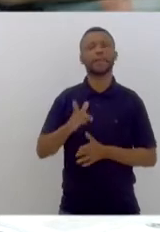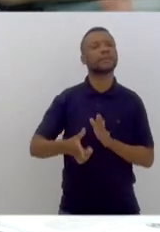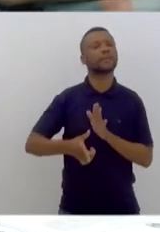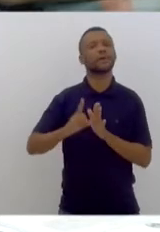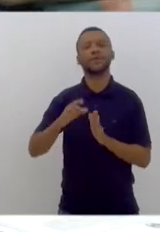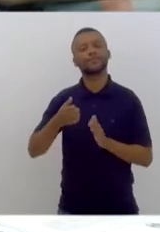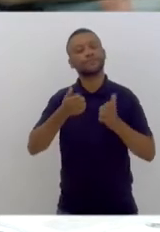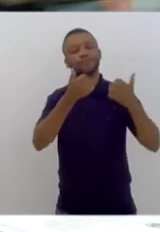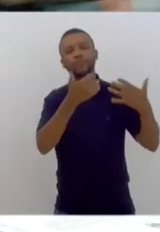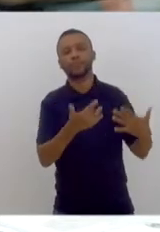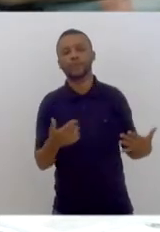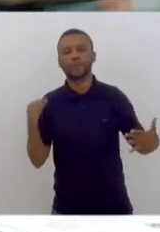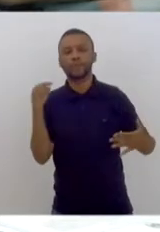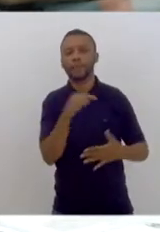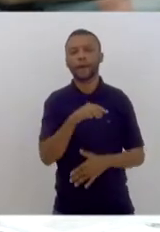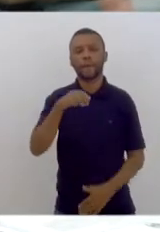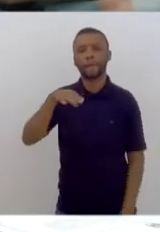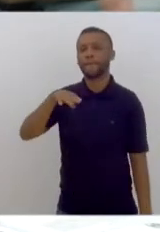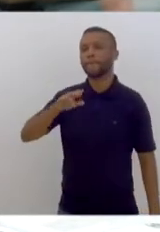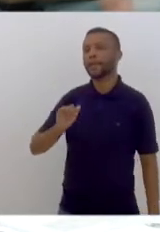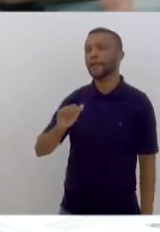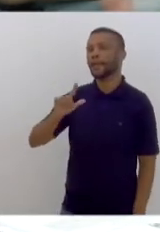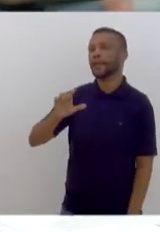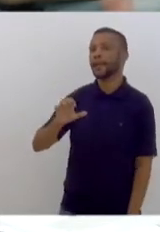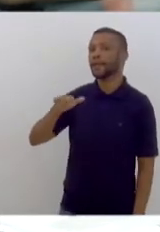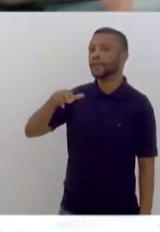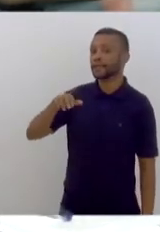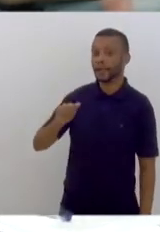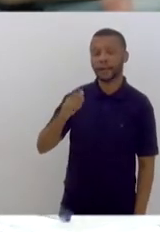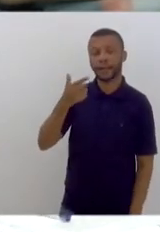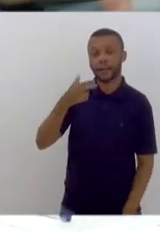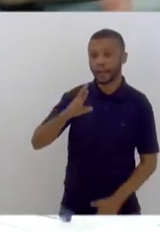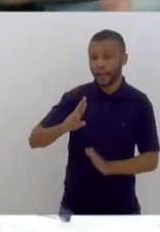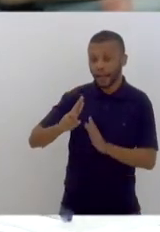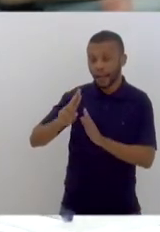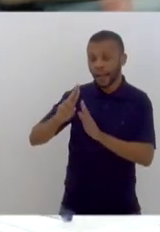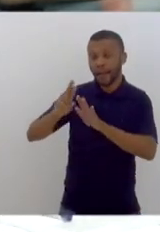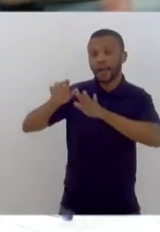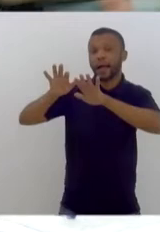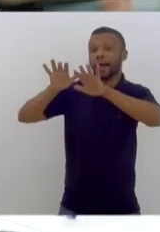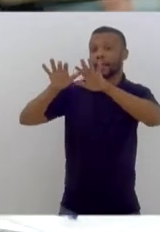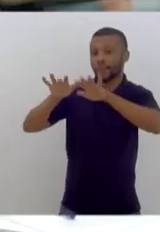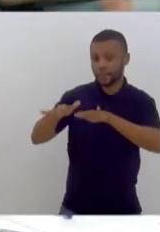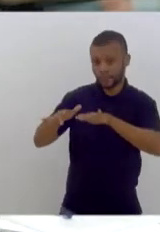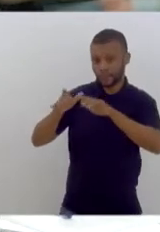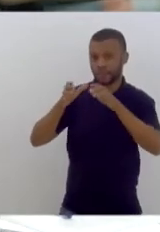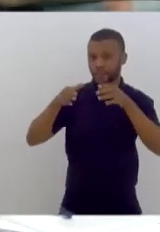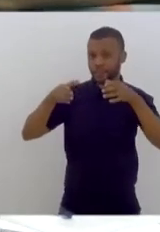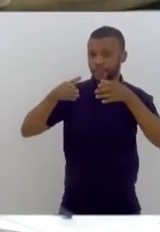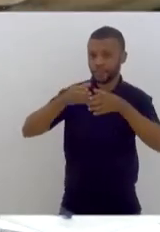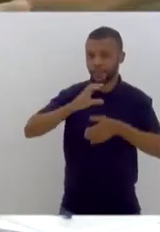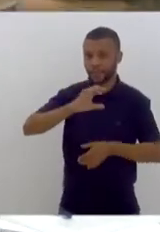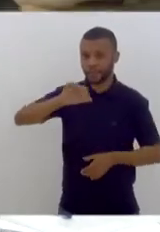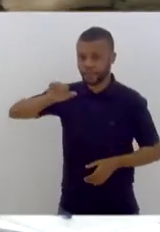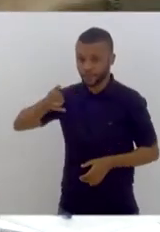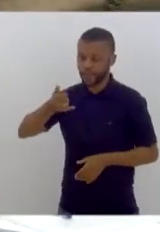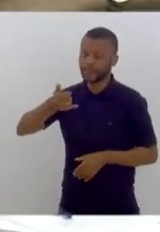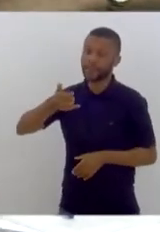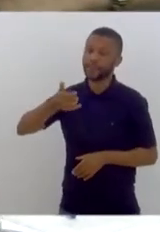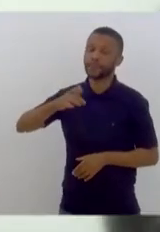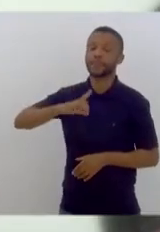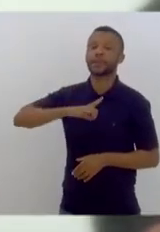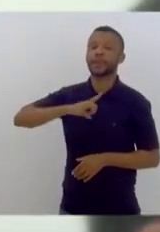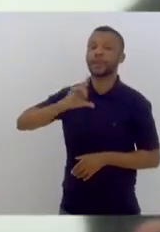Milena, que está aqui, a redatora da CCJ, há, pelo menos na